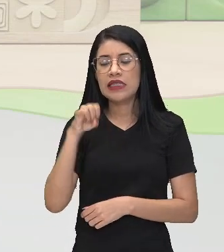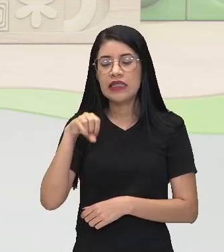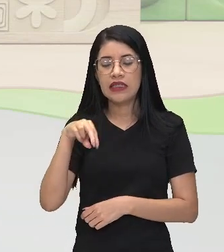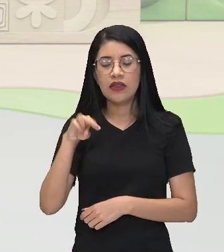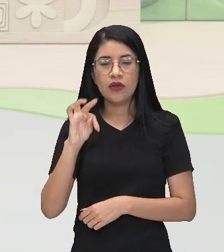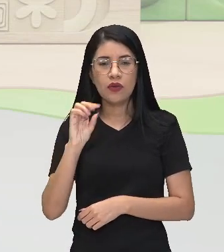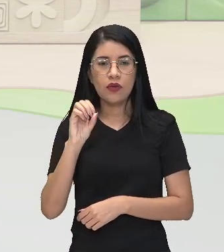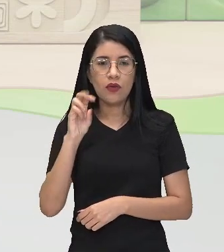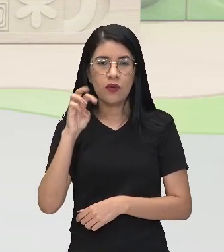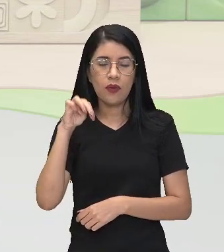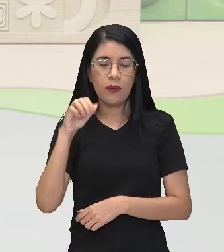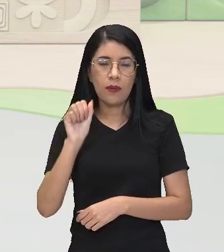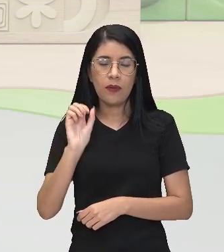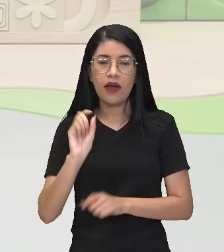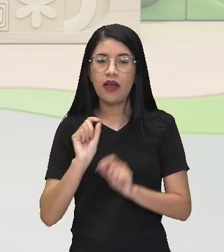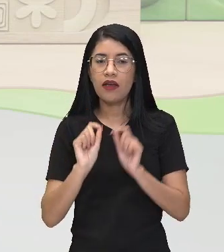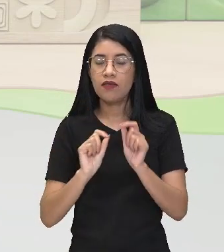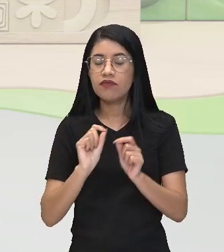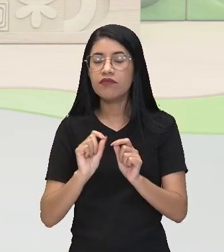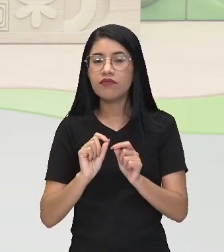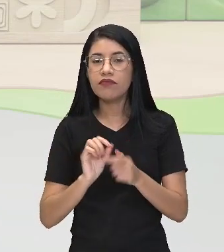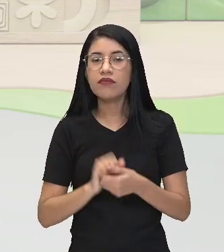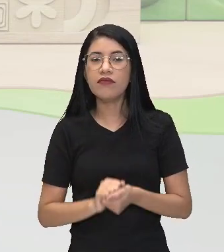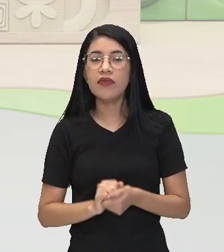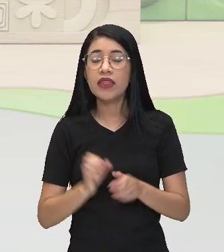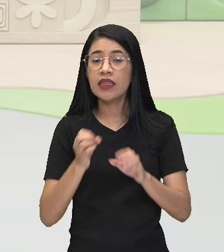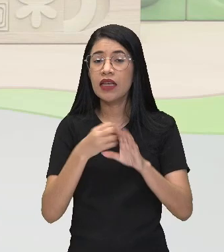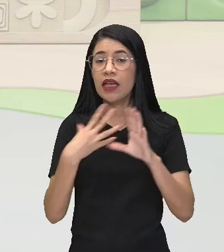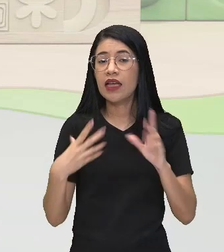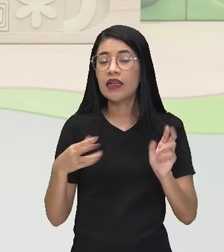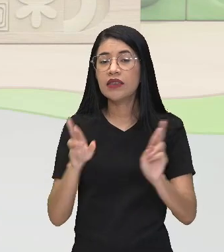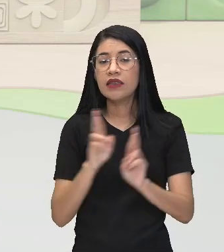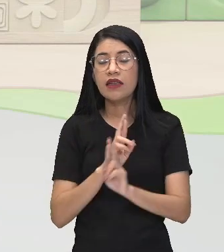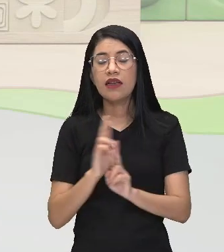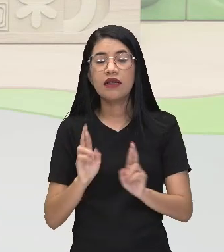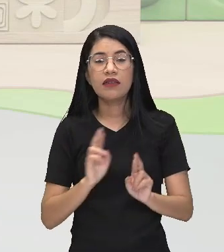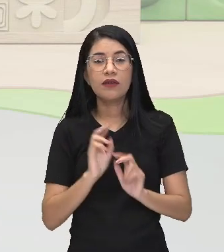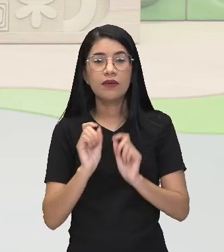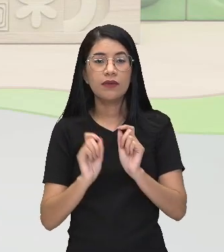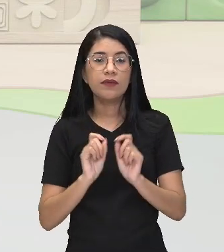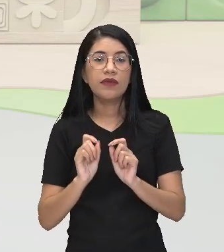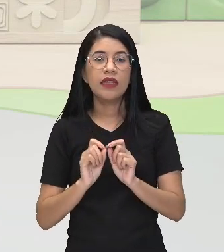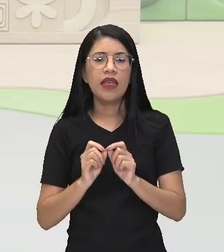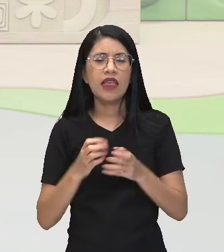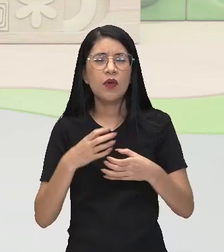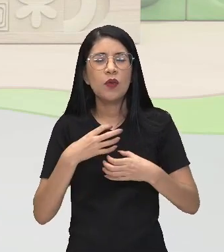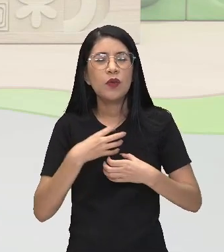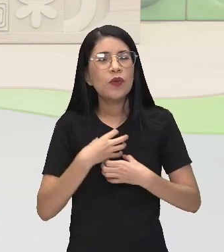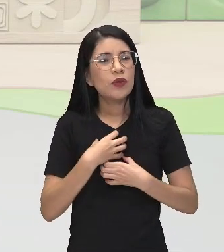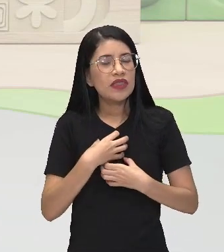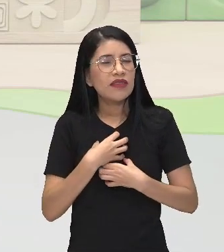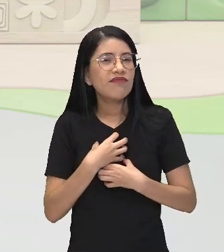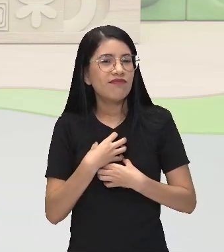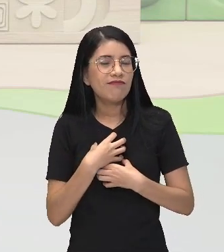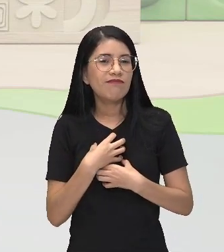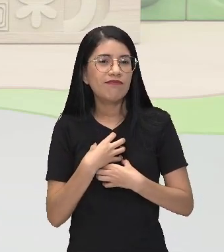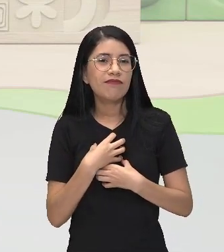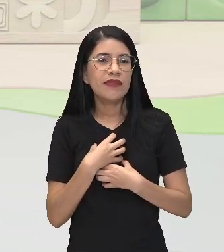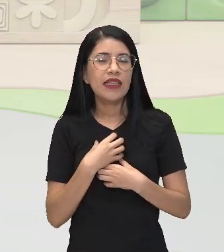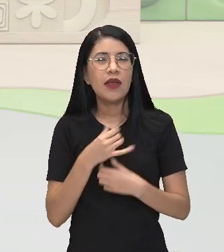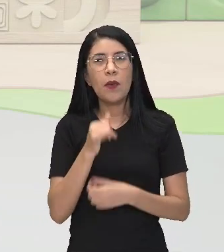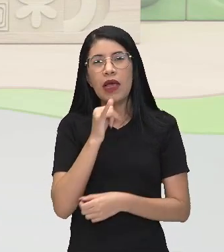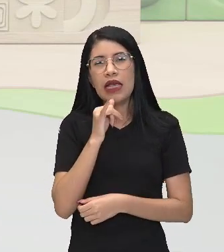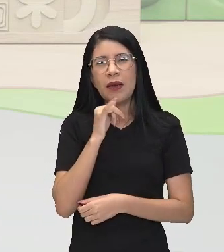aquelas características relacionadas a algo que a gente sente. Então, eu estou com dor